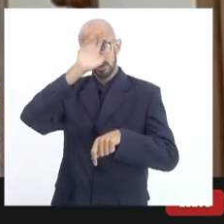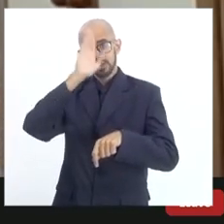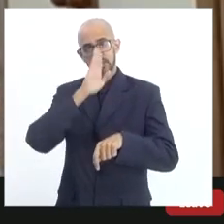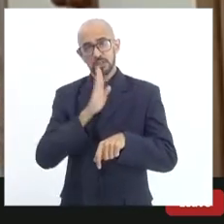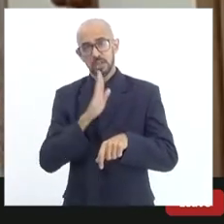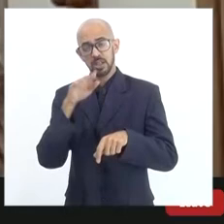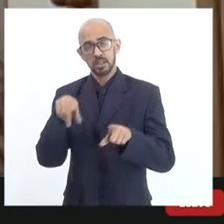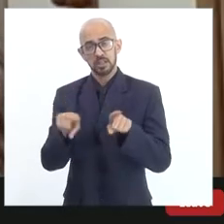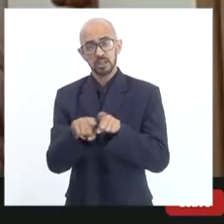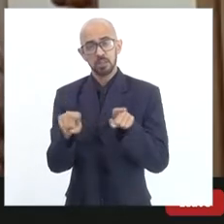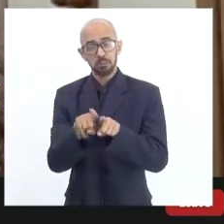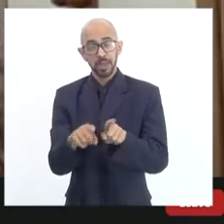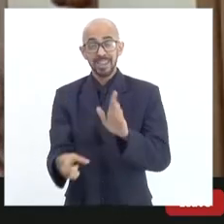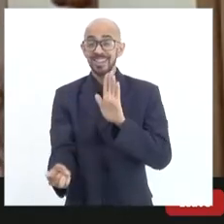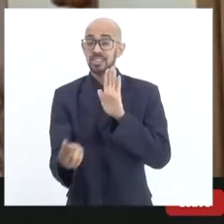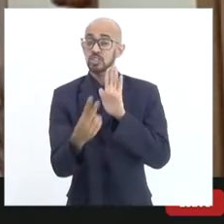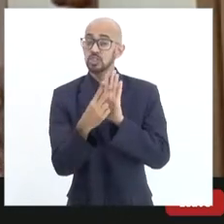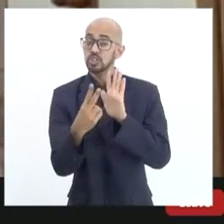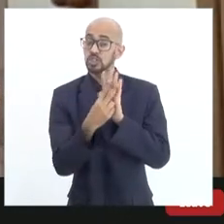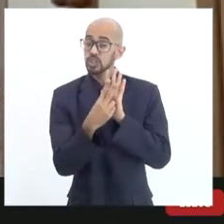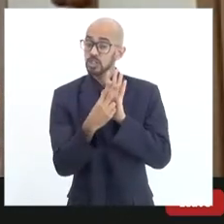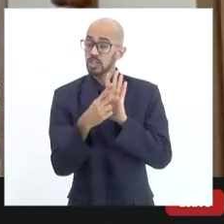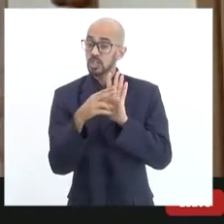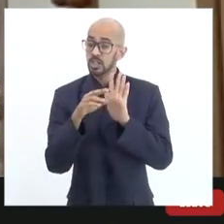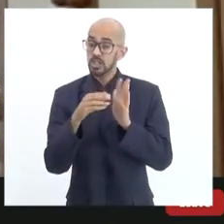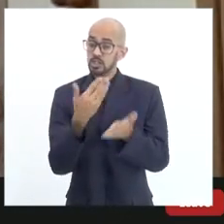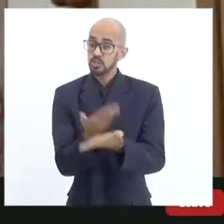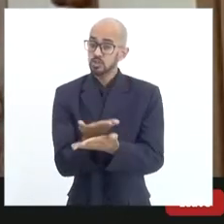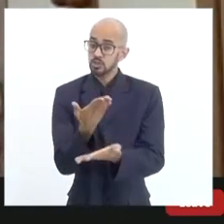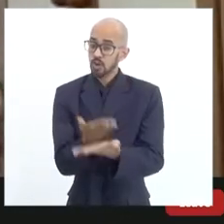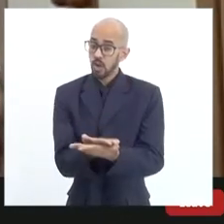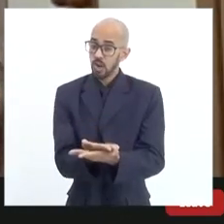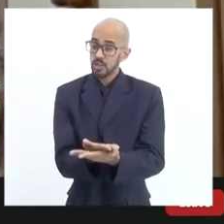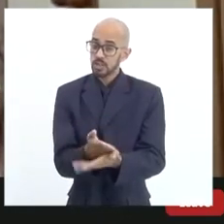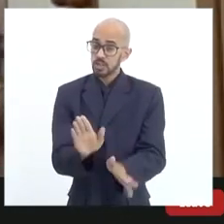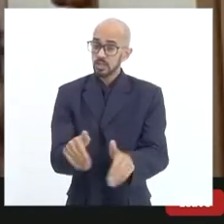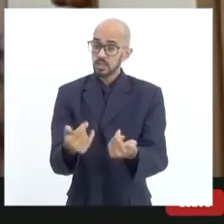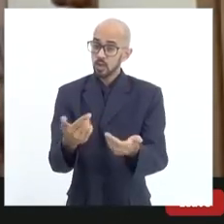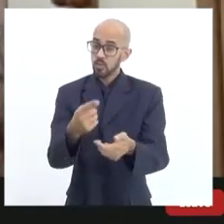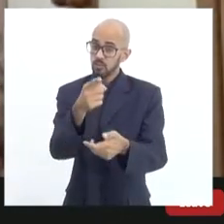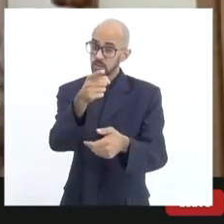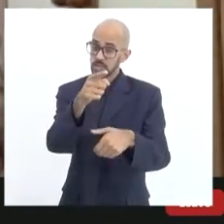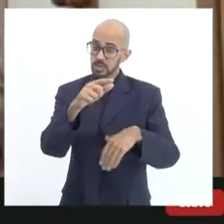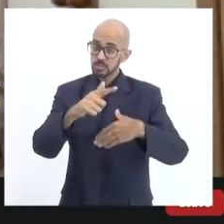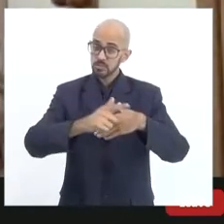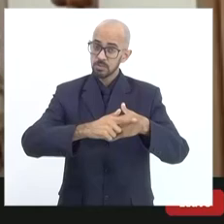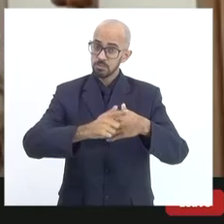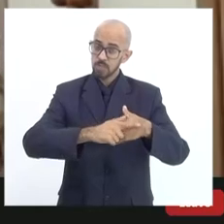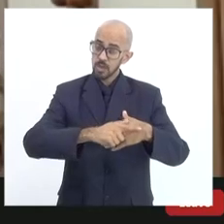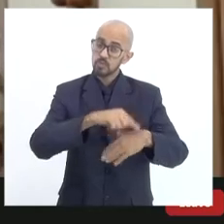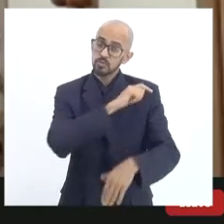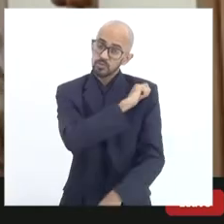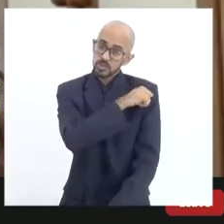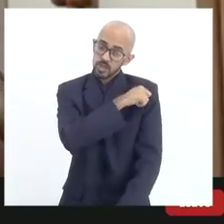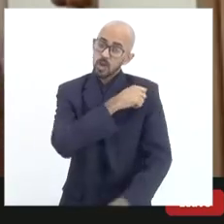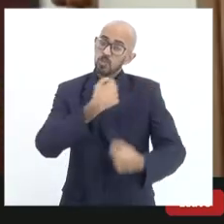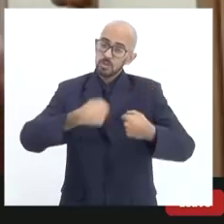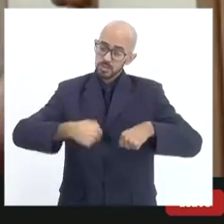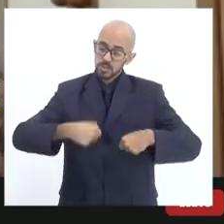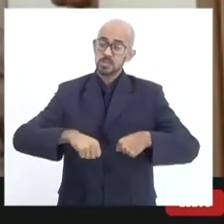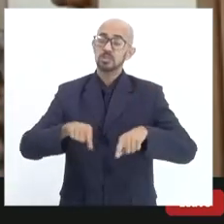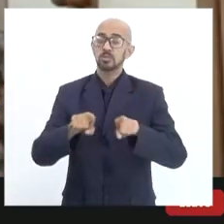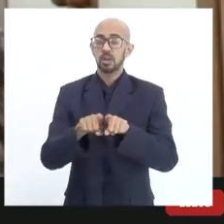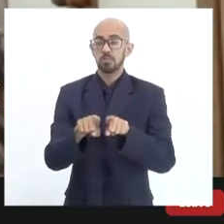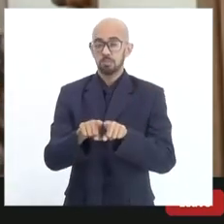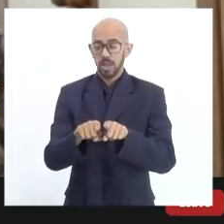e cultura indígena nas escolas. Então, façam vocês também um papel de fiscalização. Verifiquem o